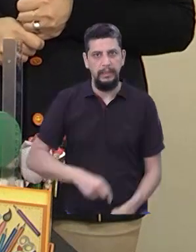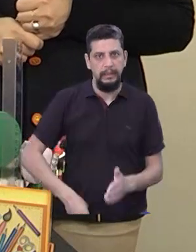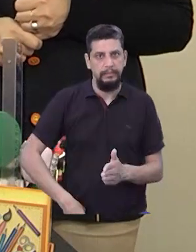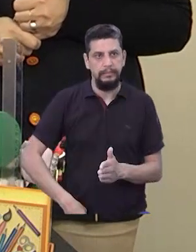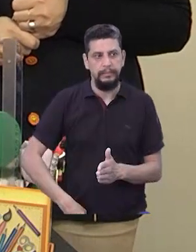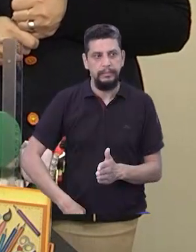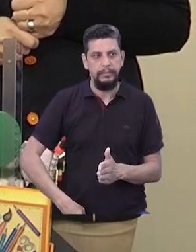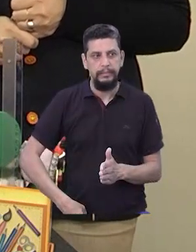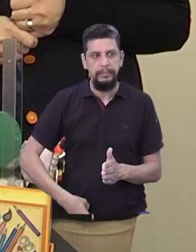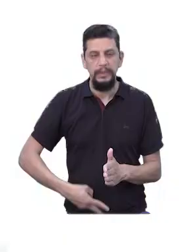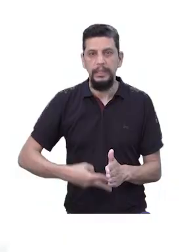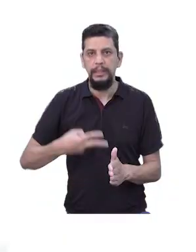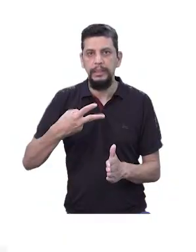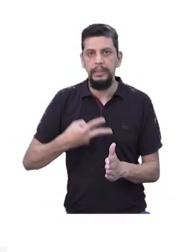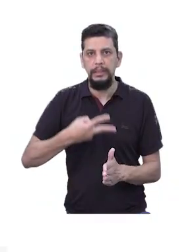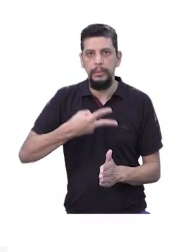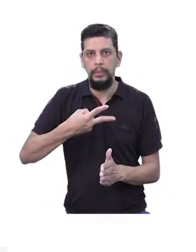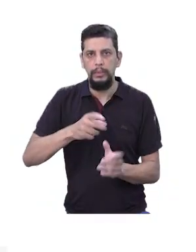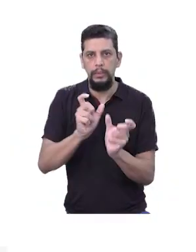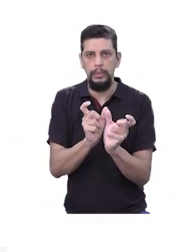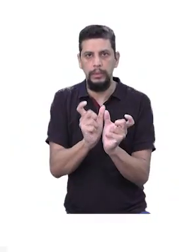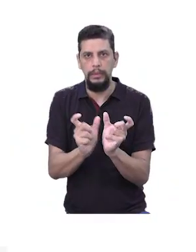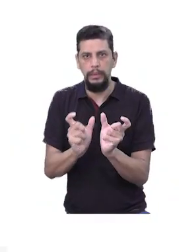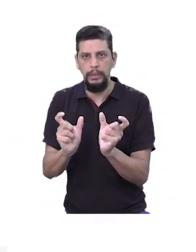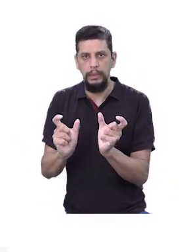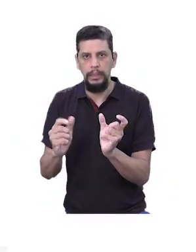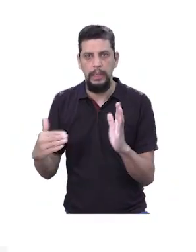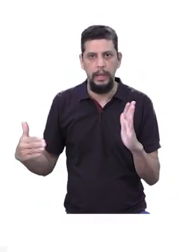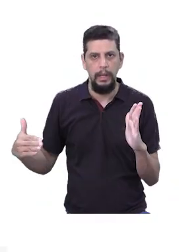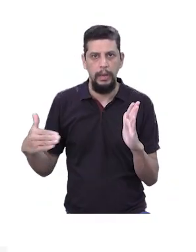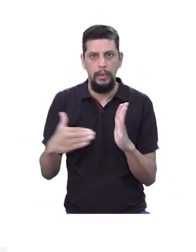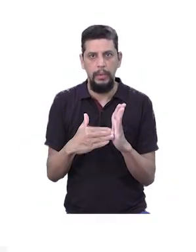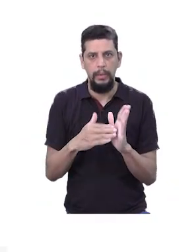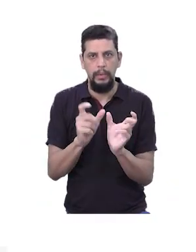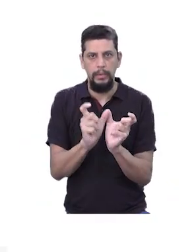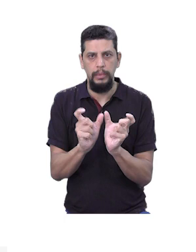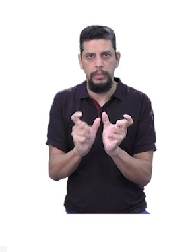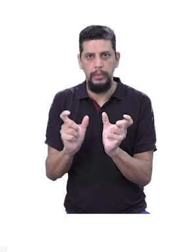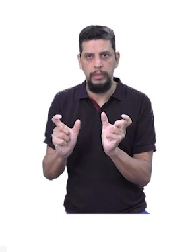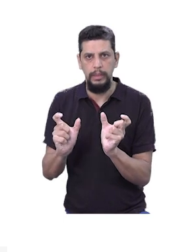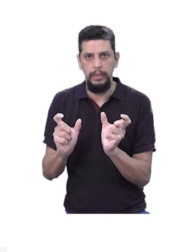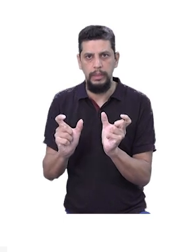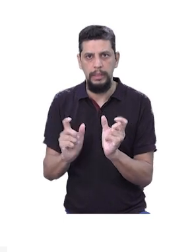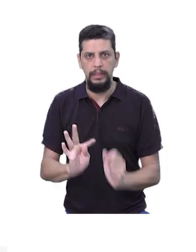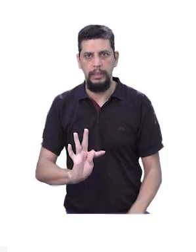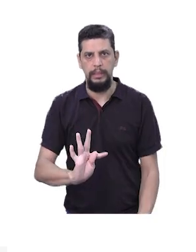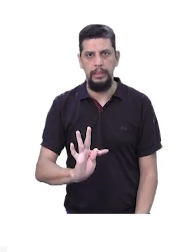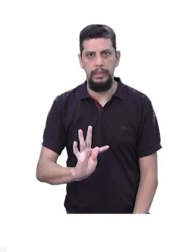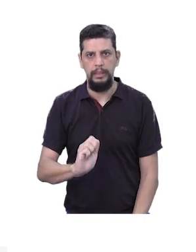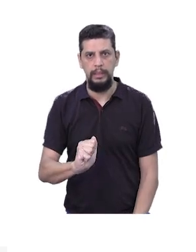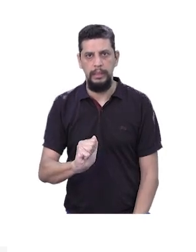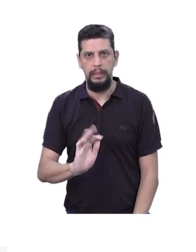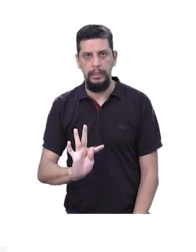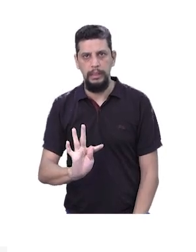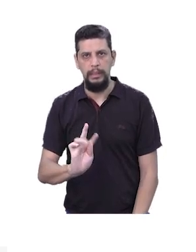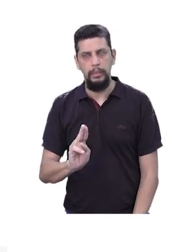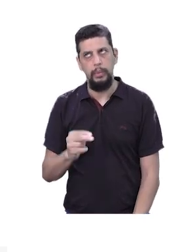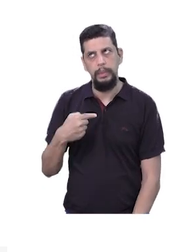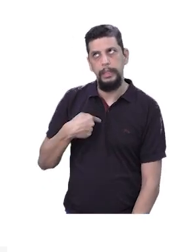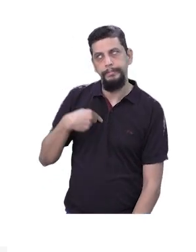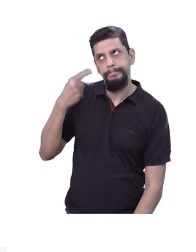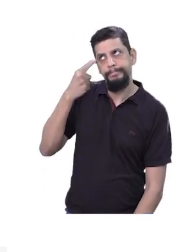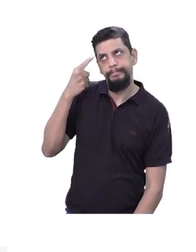A segunda sílaba é a última sílaba de tatu. Então, deixa eu pensar de novo